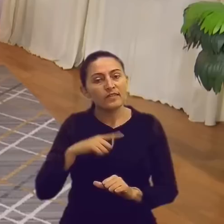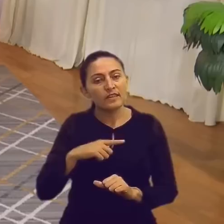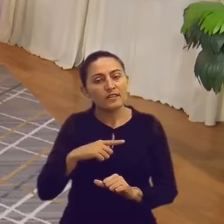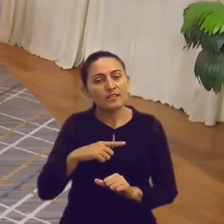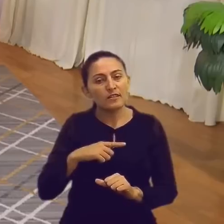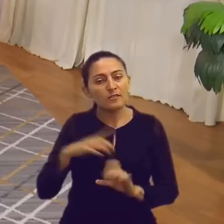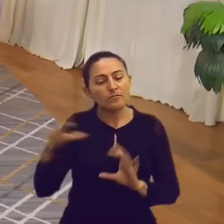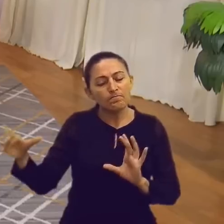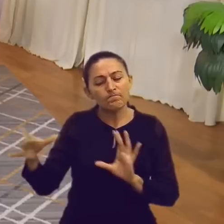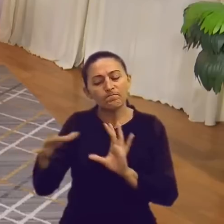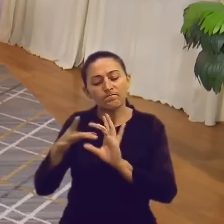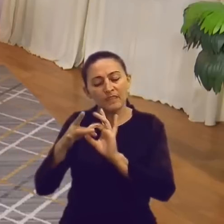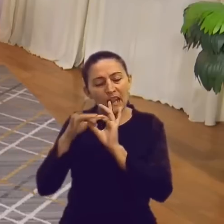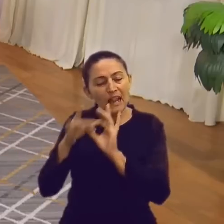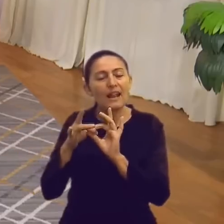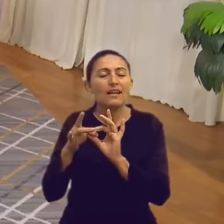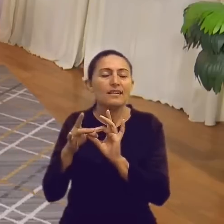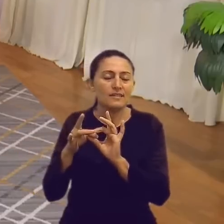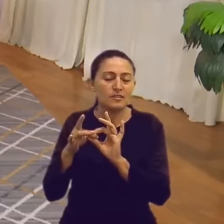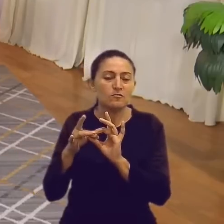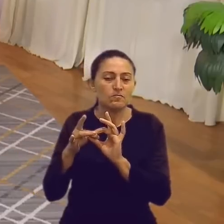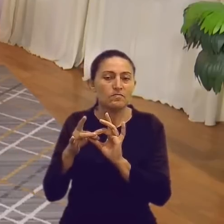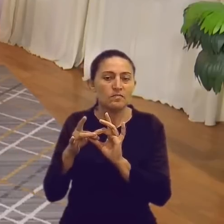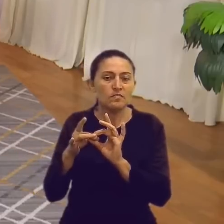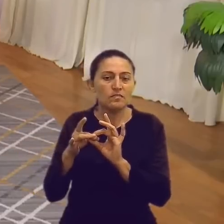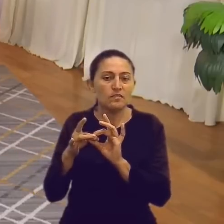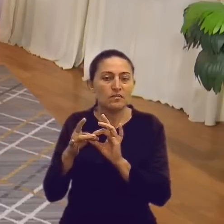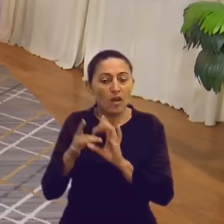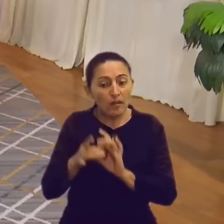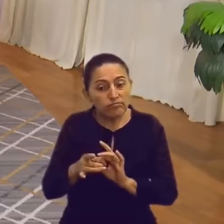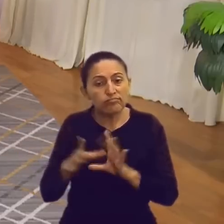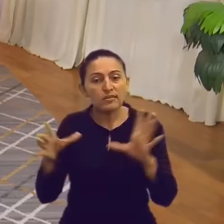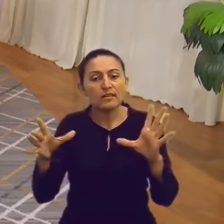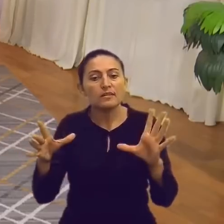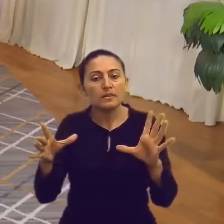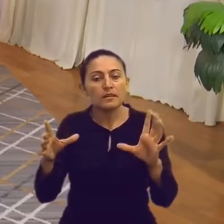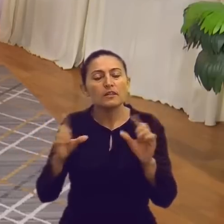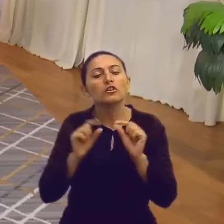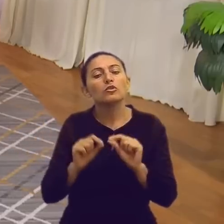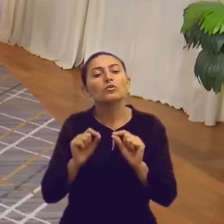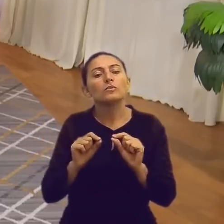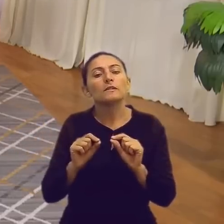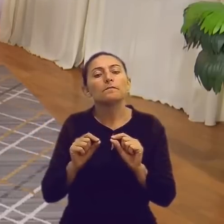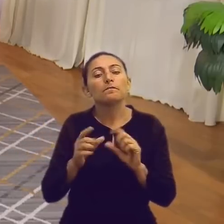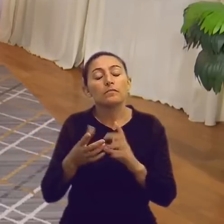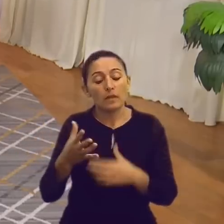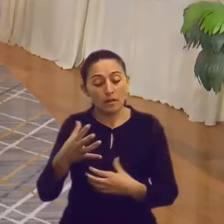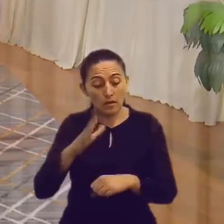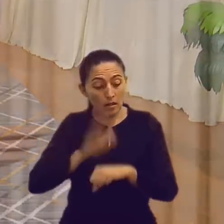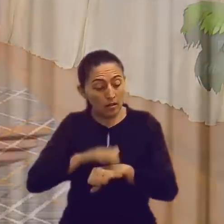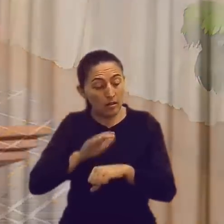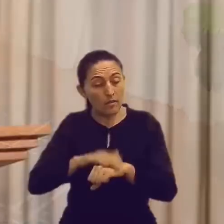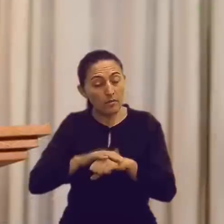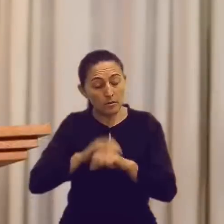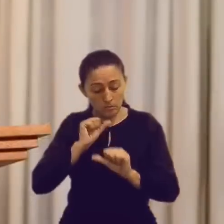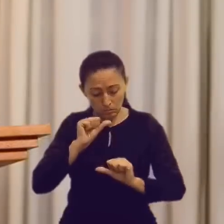uma permissão. Permissão de quê? Ele se permitiu ser